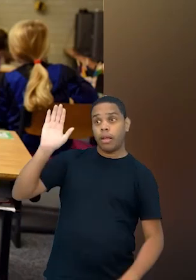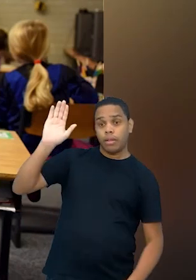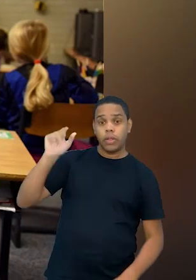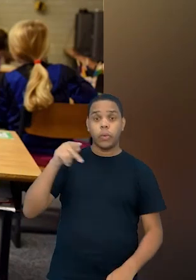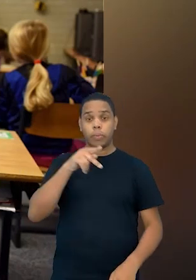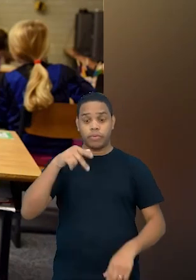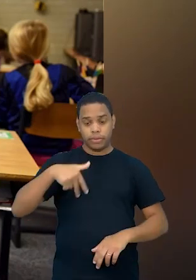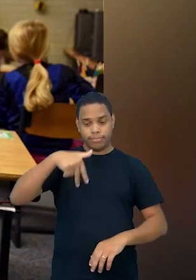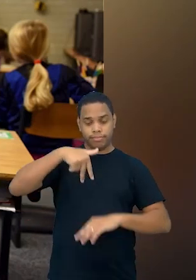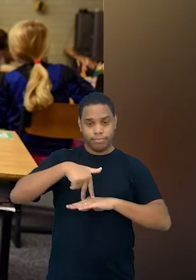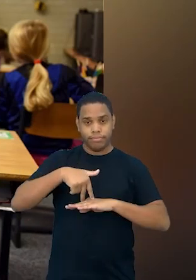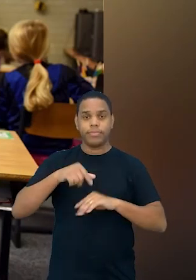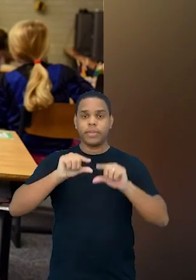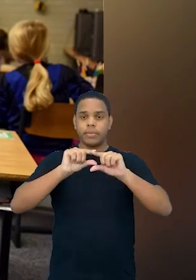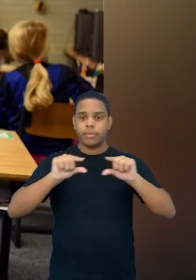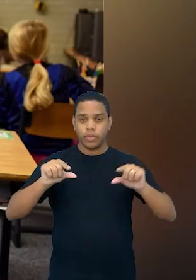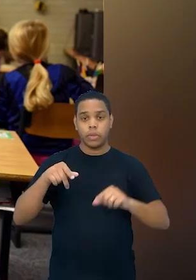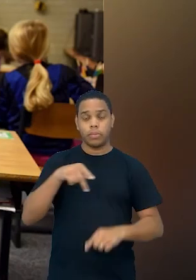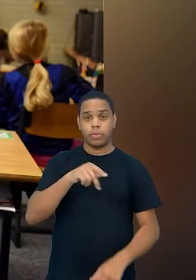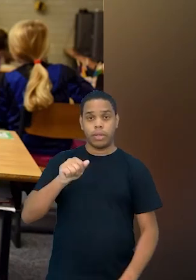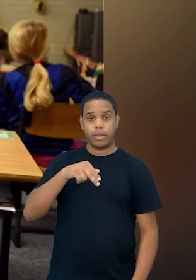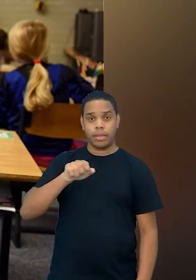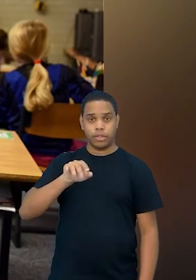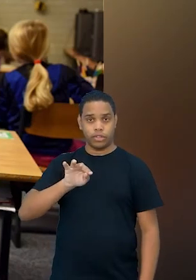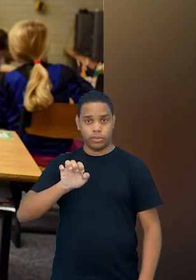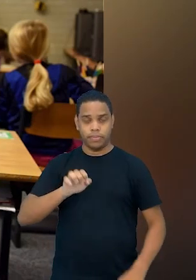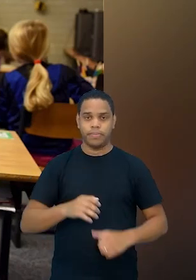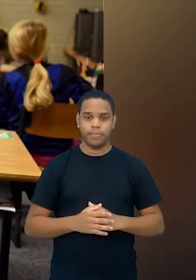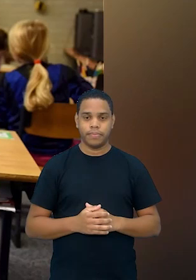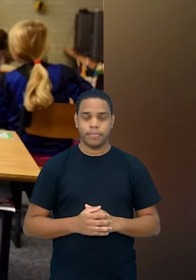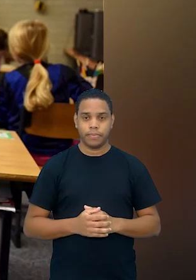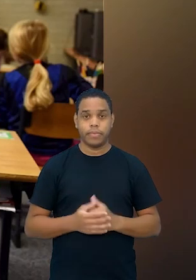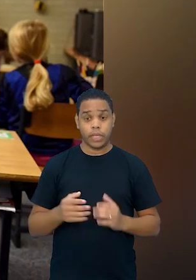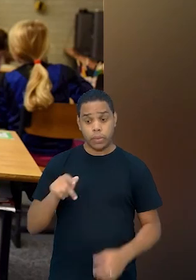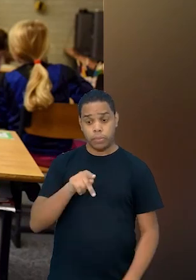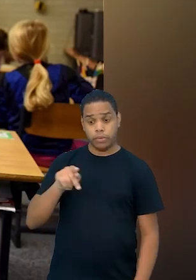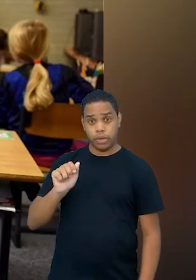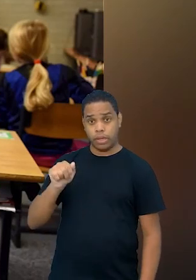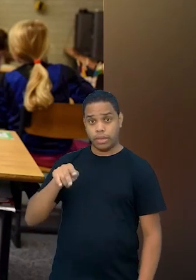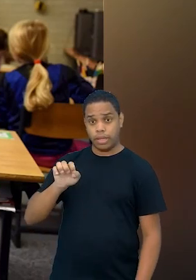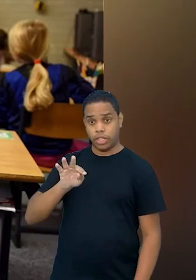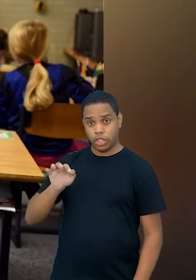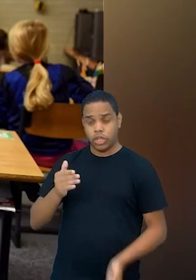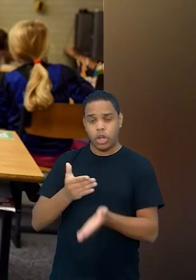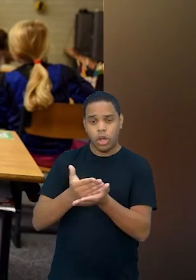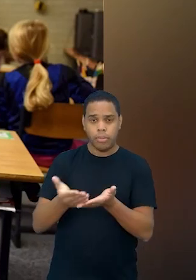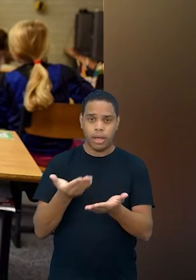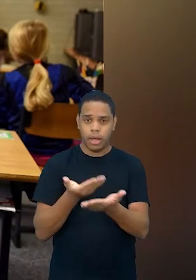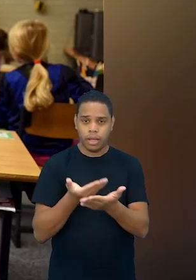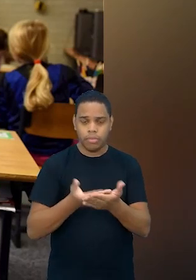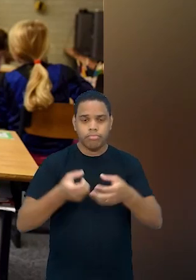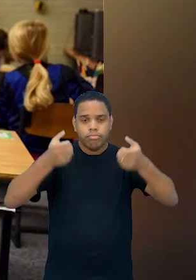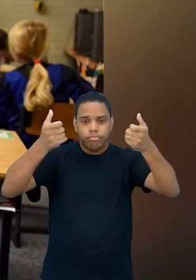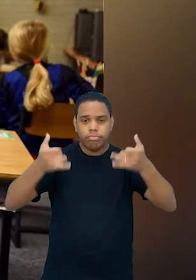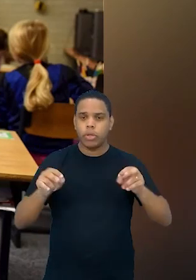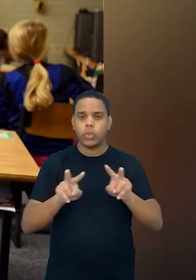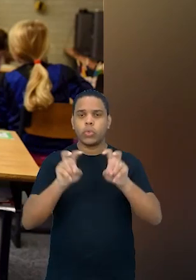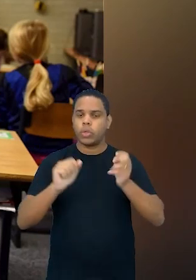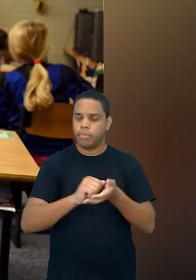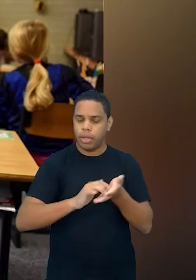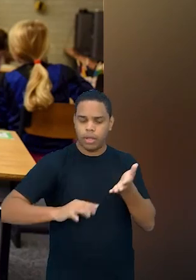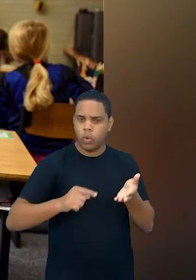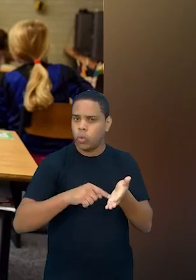professor à frente. Escrito: professora Nete. A professora Nete iniciou a aula explicando sobre a